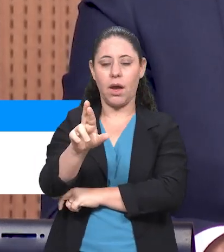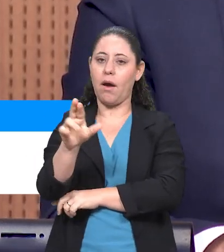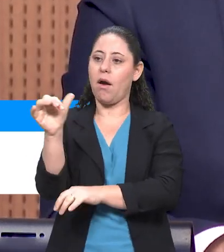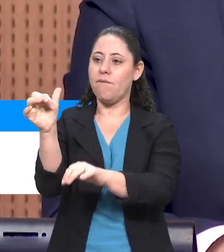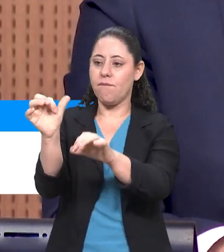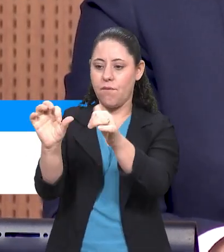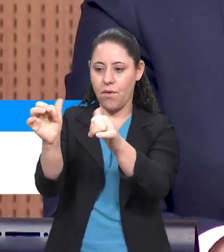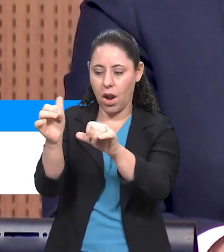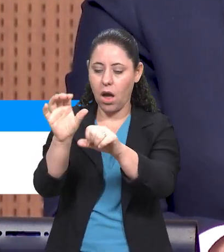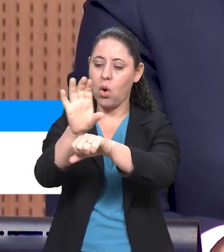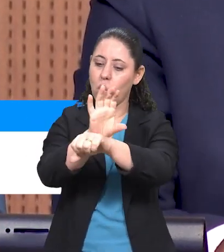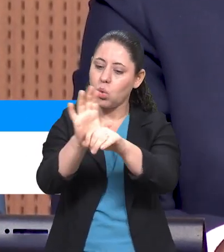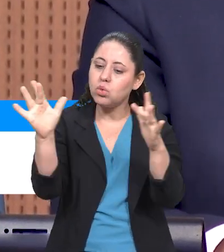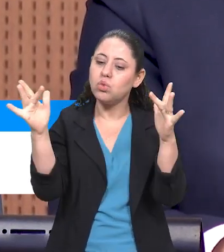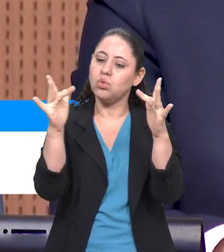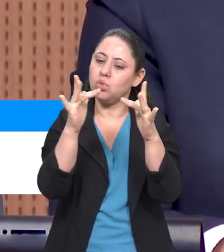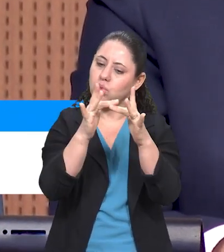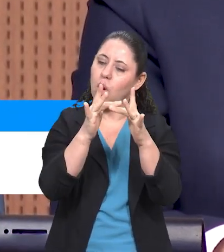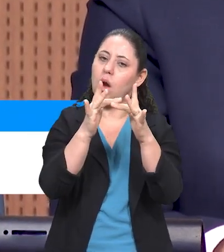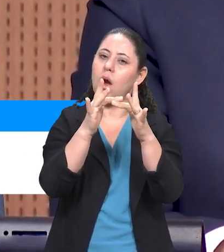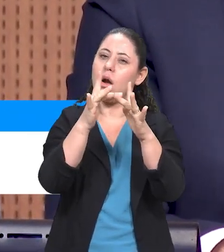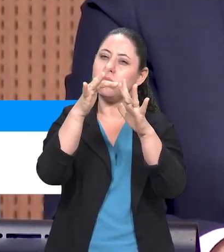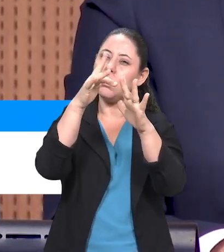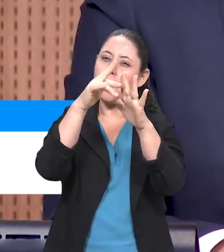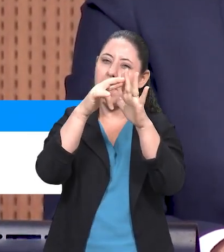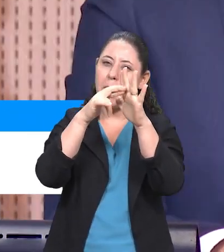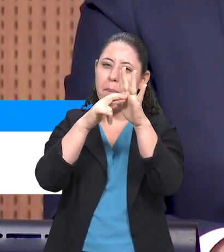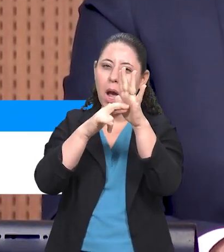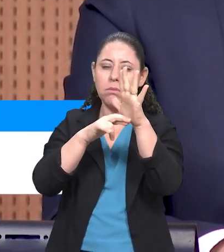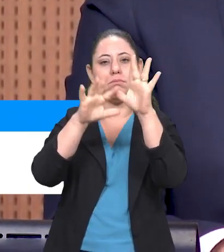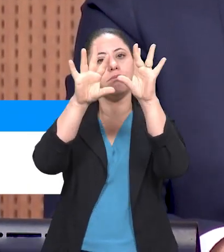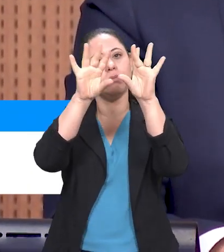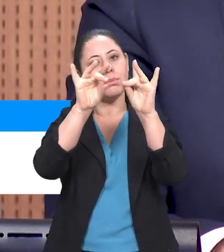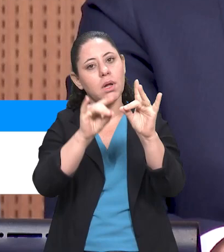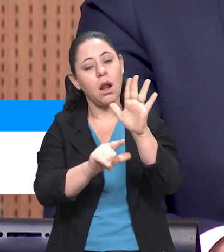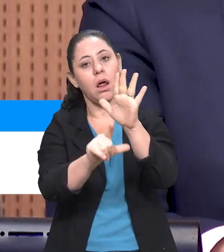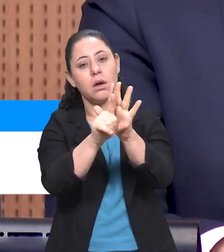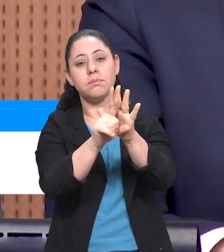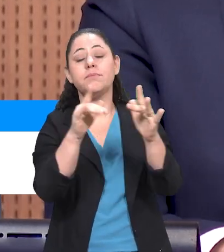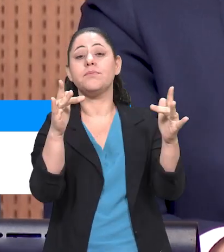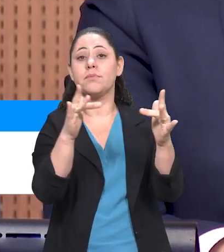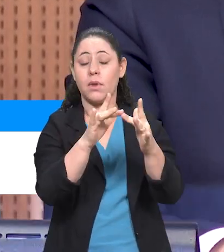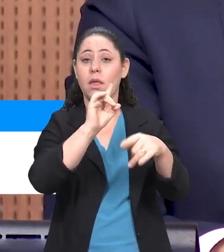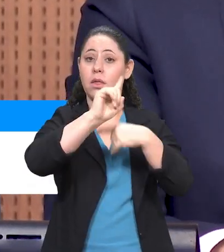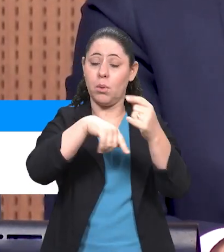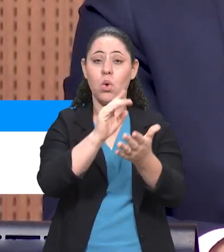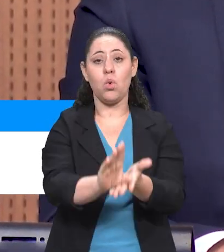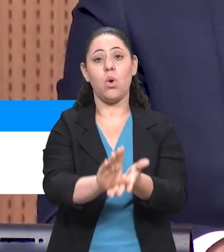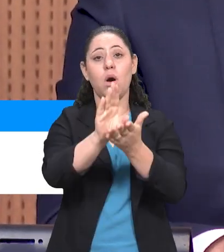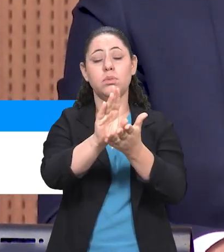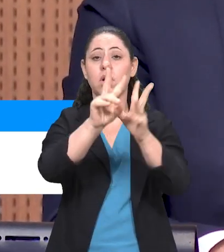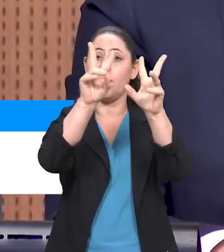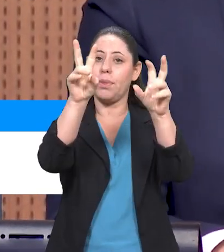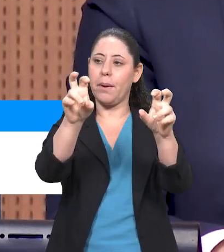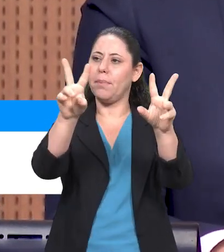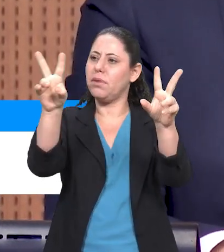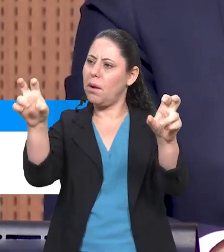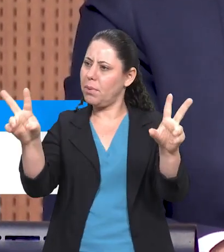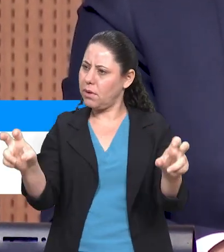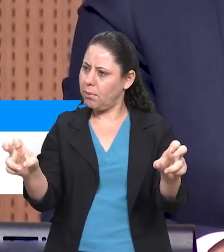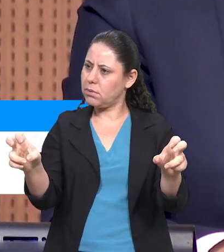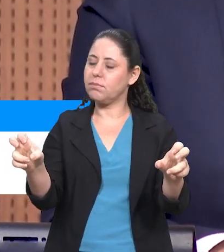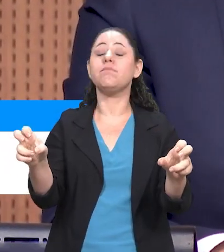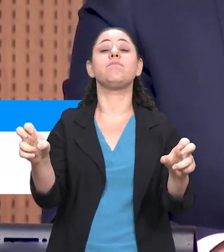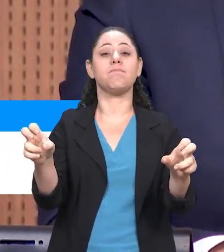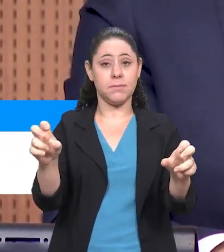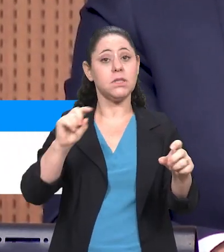pela ccj que vai fazer avaliação da constitucionalidade da regimental didade dos aspectos legais da Lei passa pelas comissões